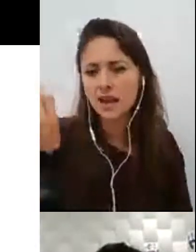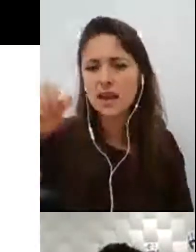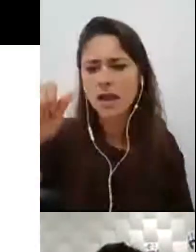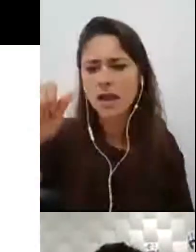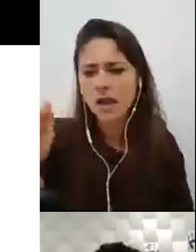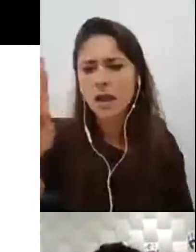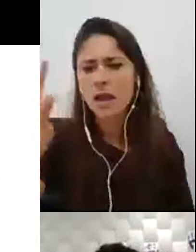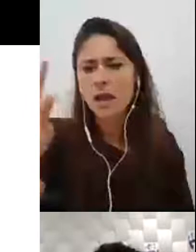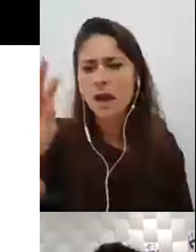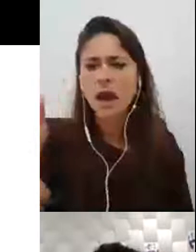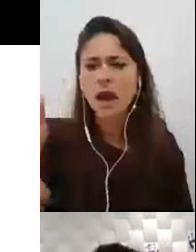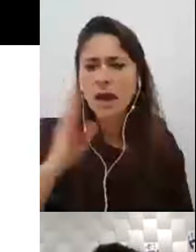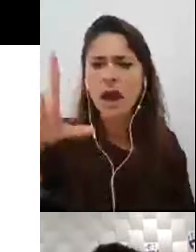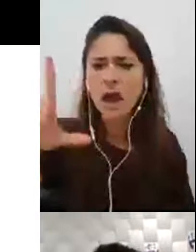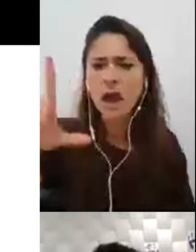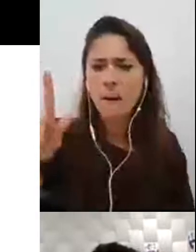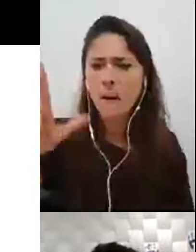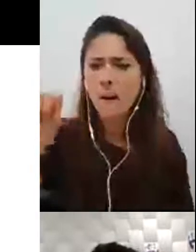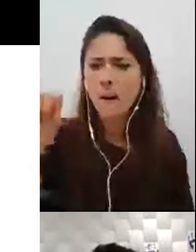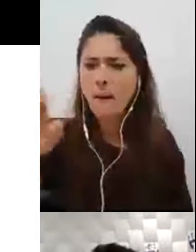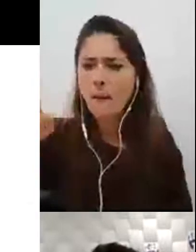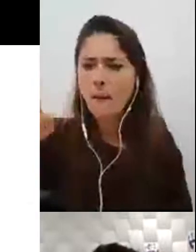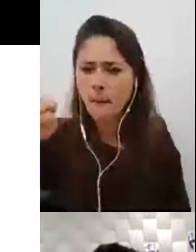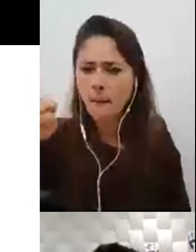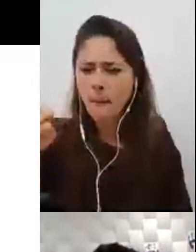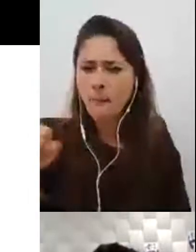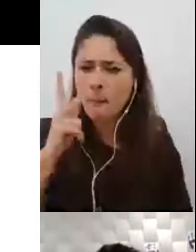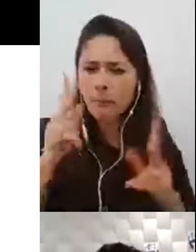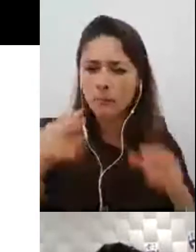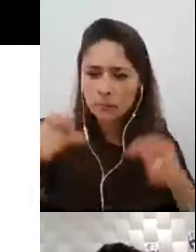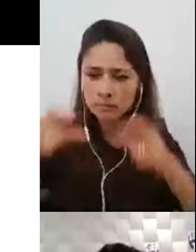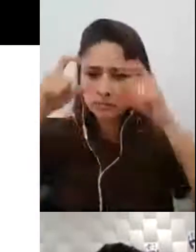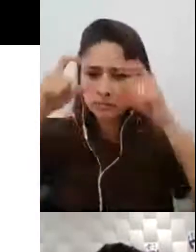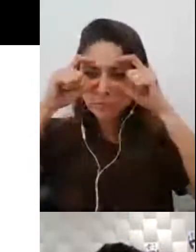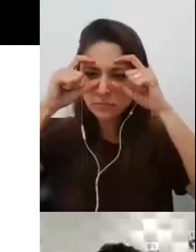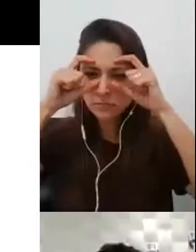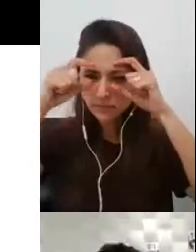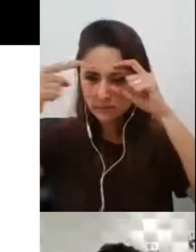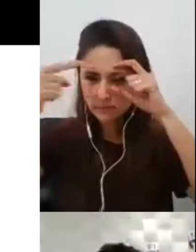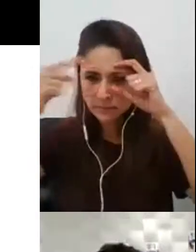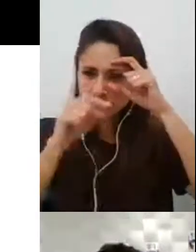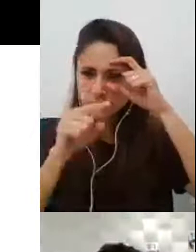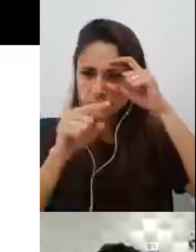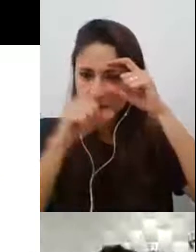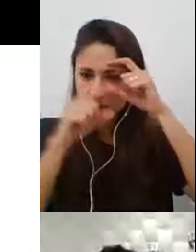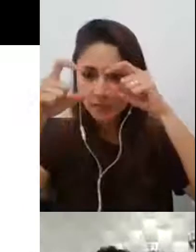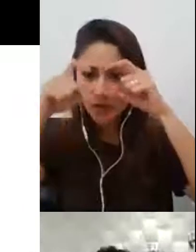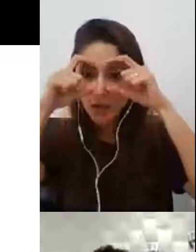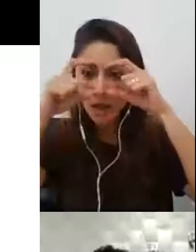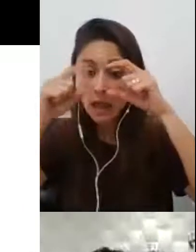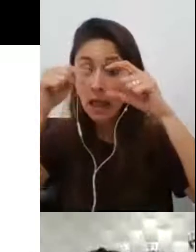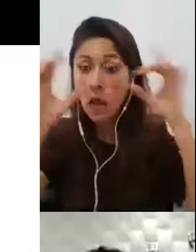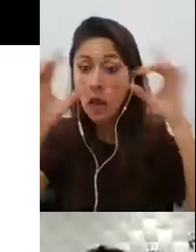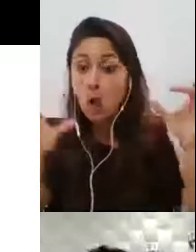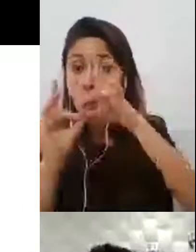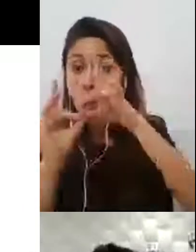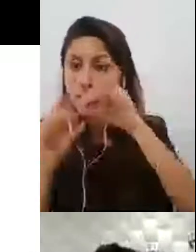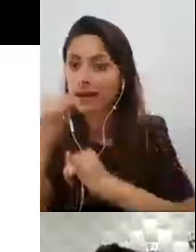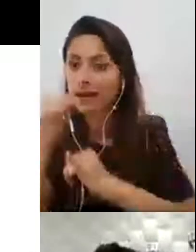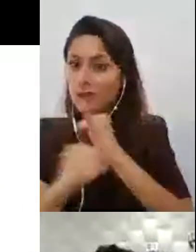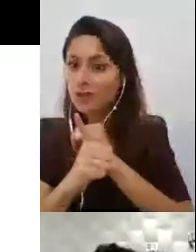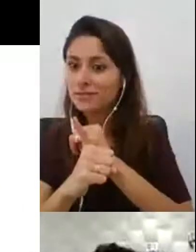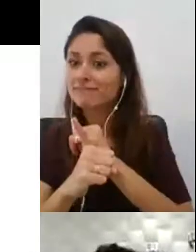um óculos virtual, que a gente utiliza esse óculos para que a gente consiga, por exemplo, fazer um processo de